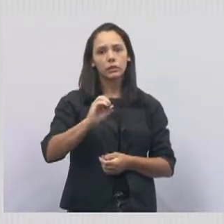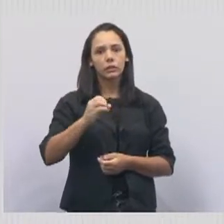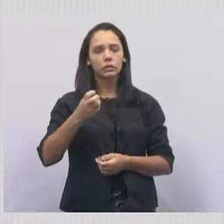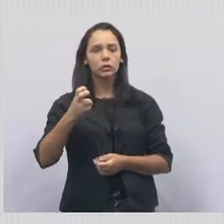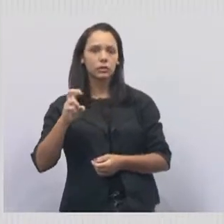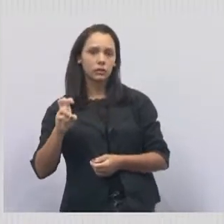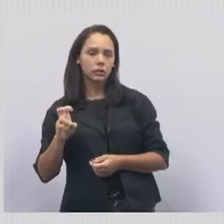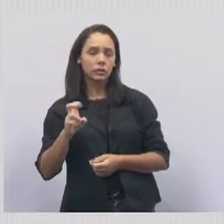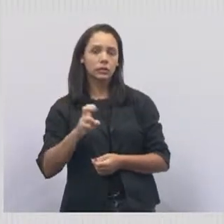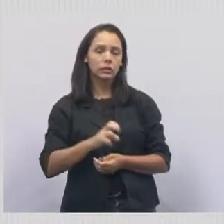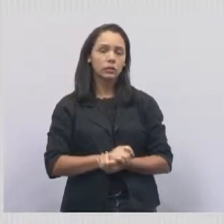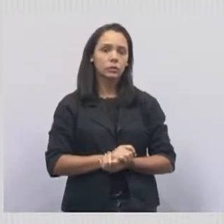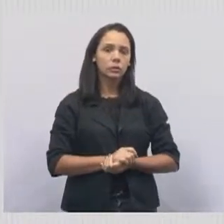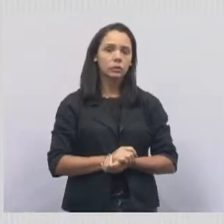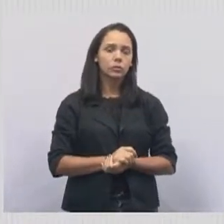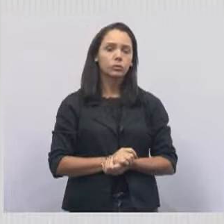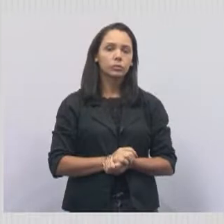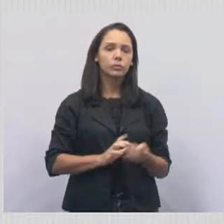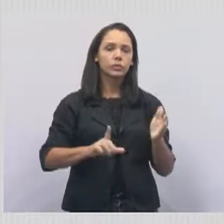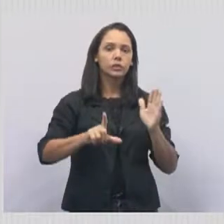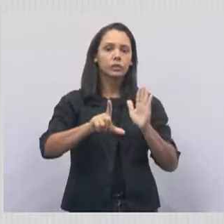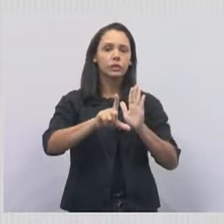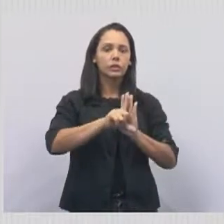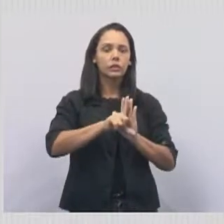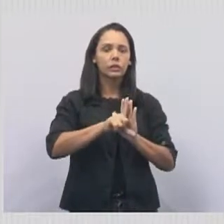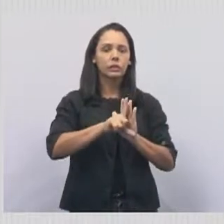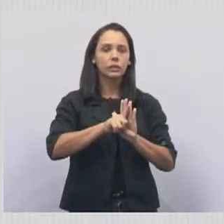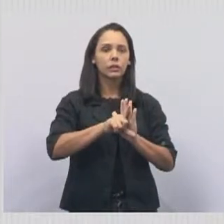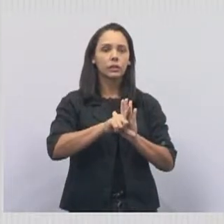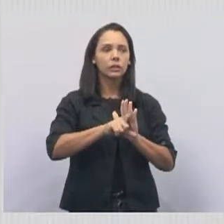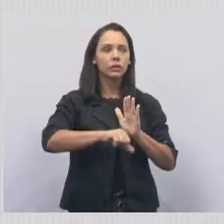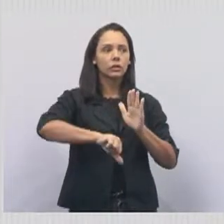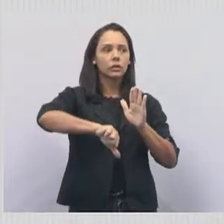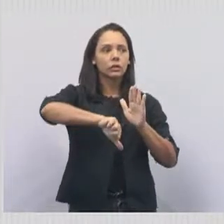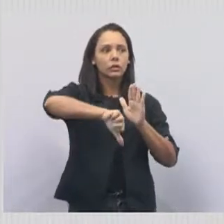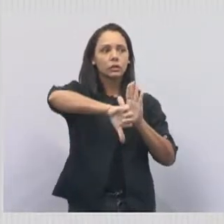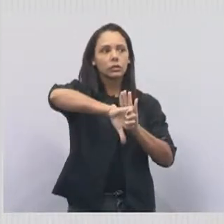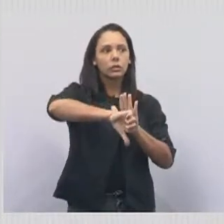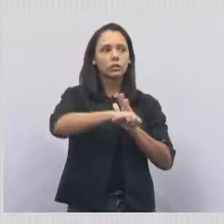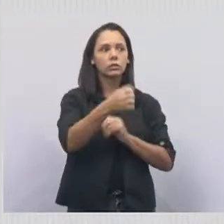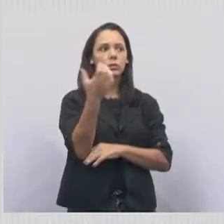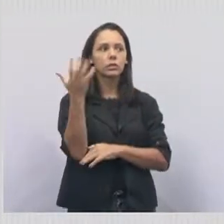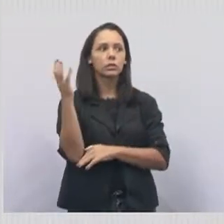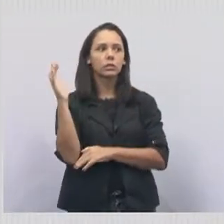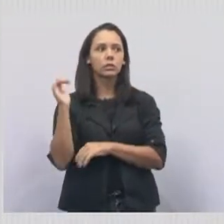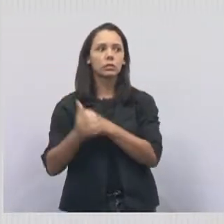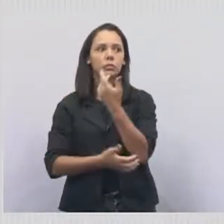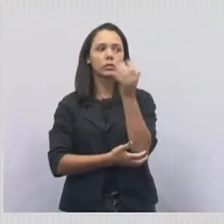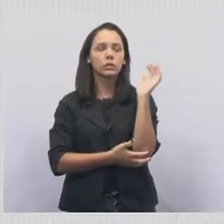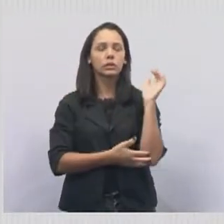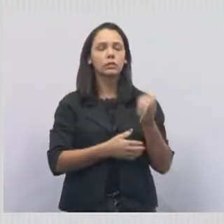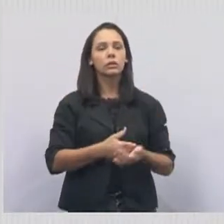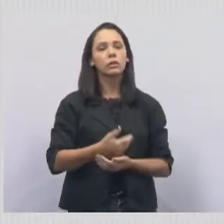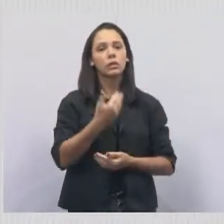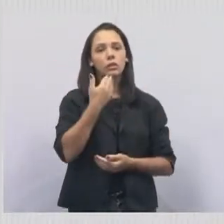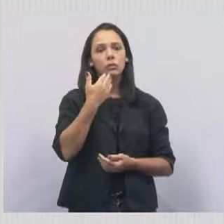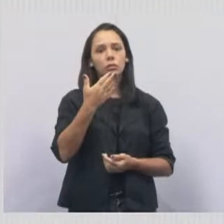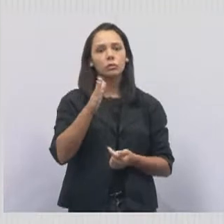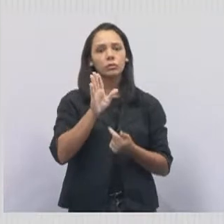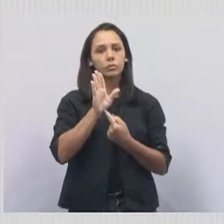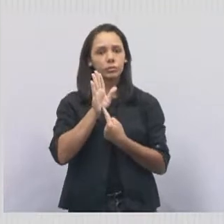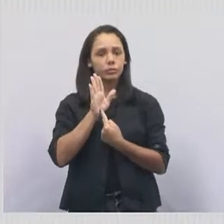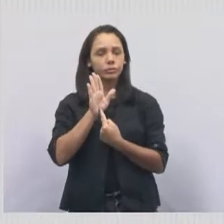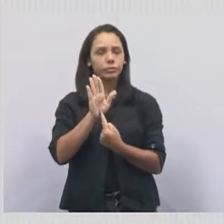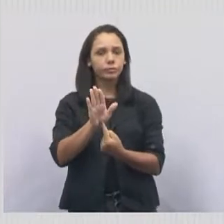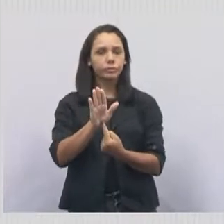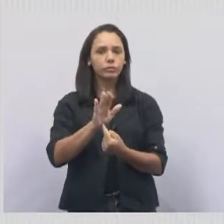199 lei dos crimes ambientais eu vou pedir aos técnicos que coloque para mim já